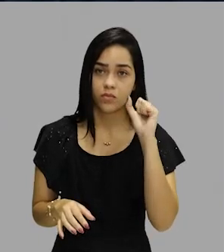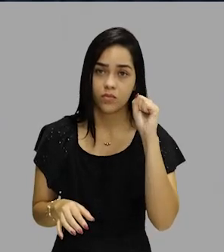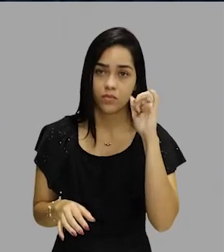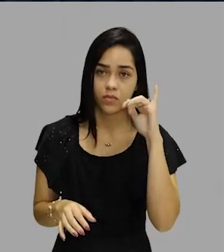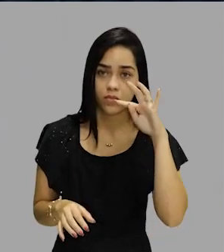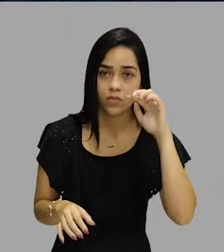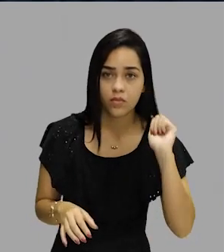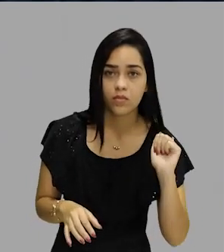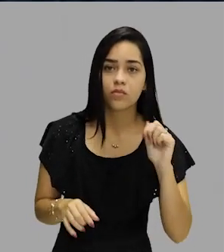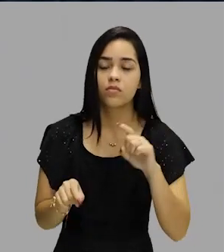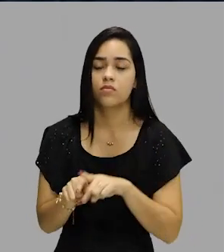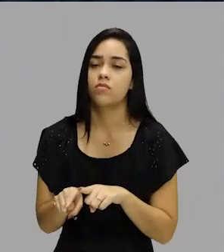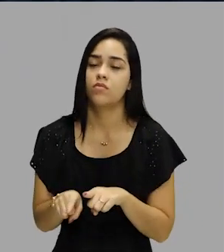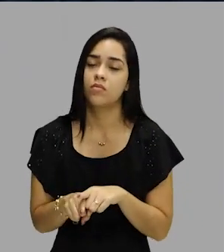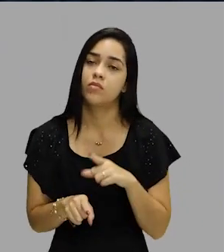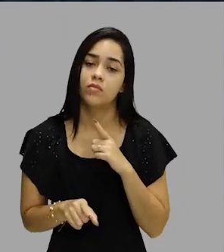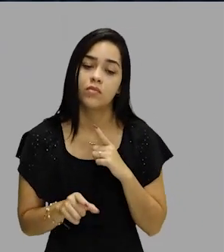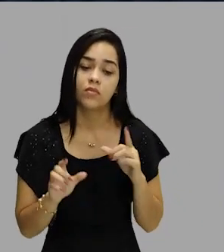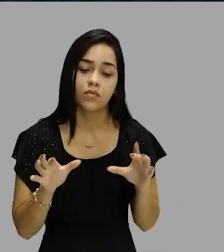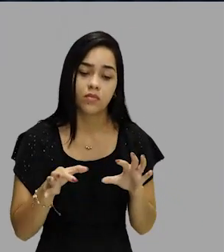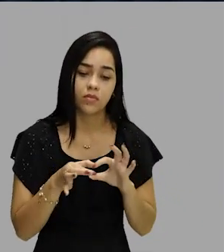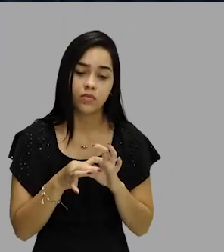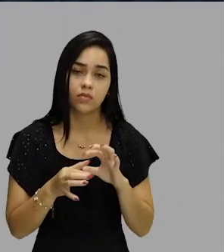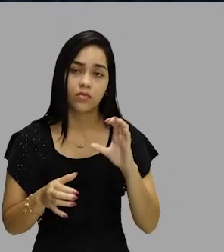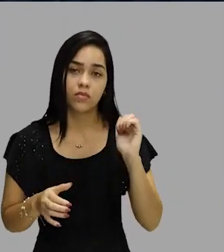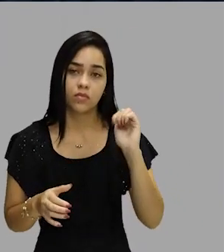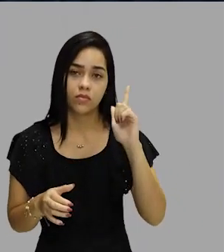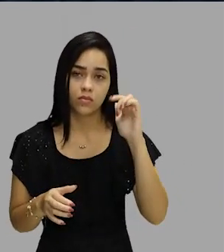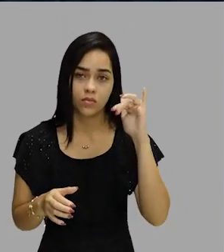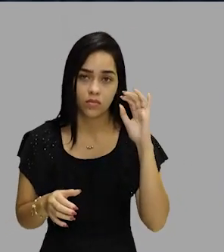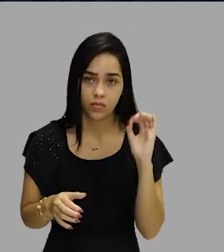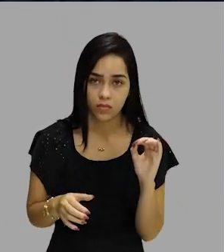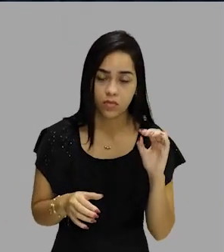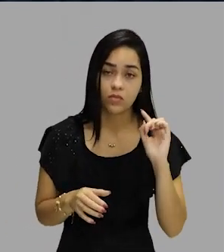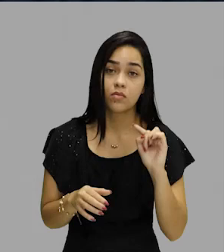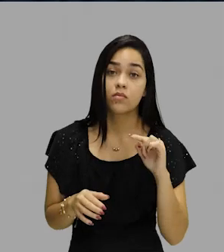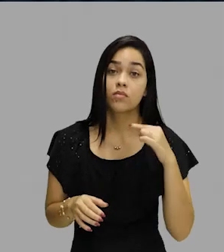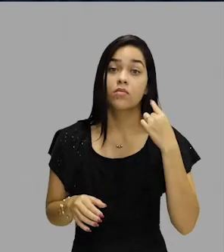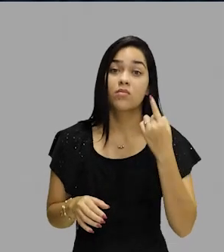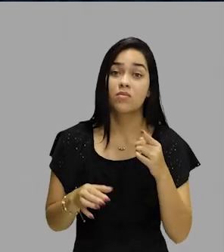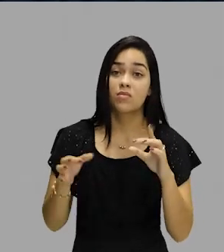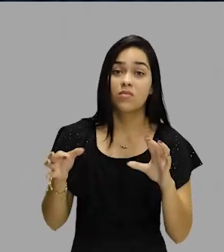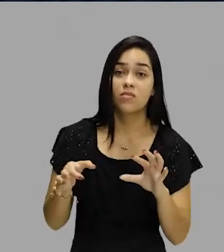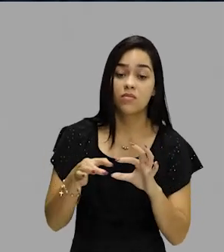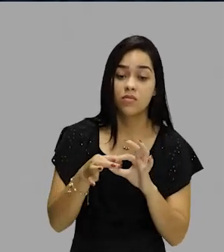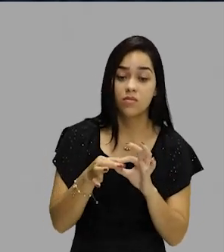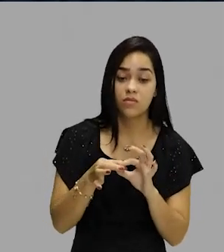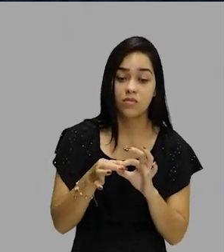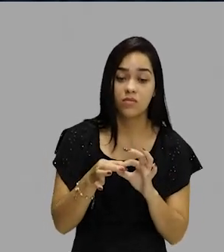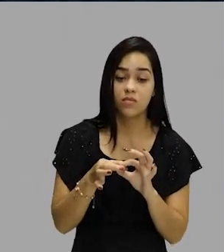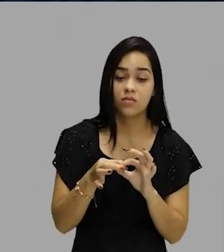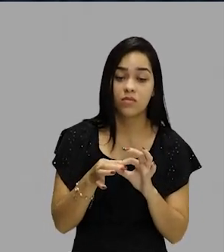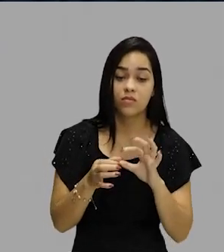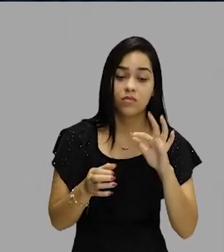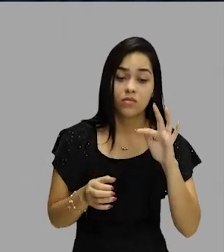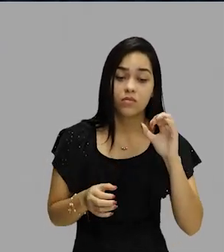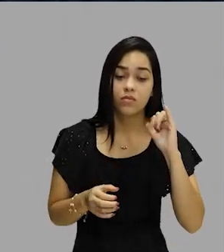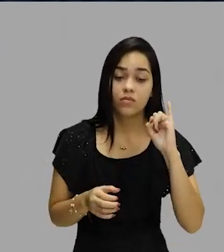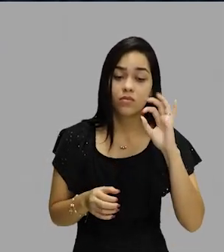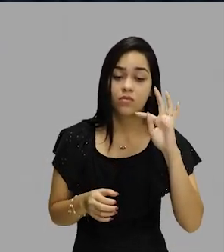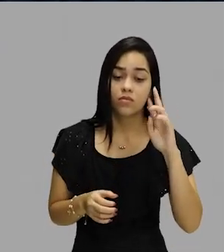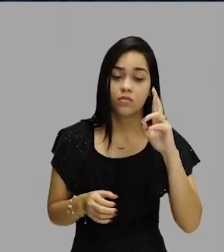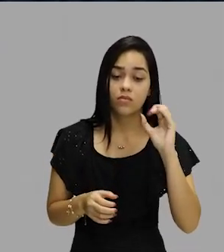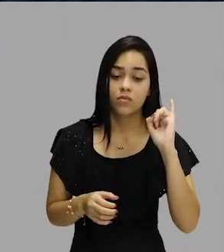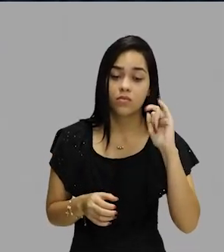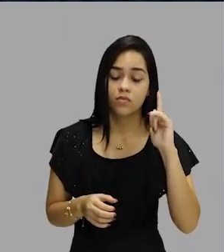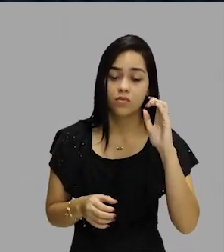Essa tromboplastina se ligou ao cálcio. Aí ela converteu uma outra enzima, que é